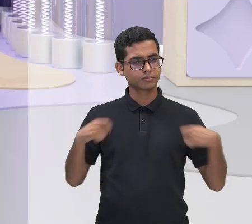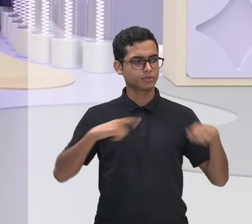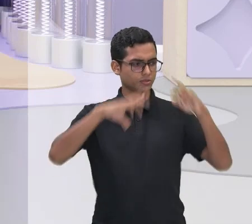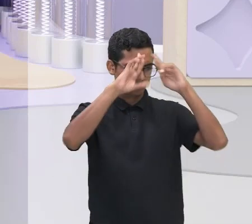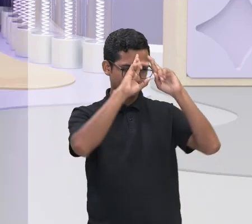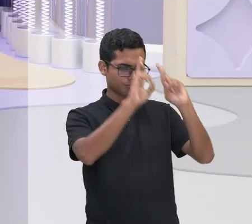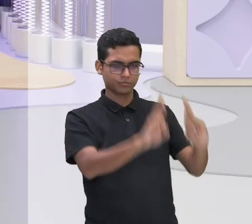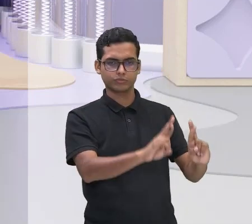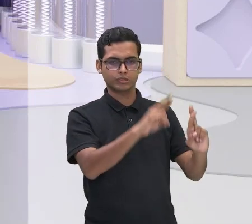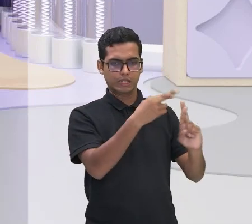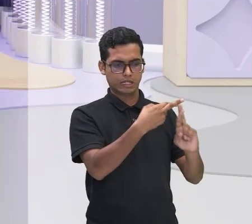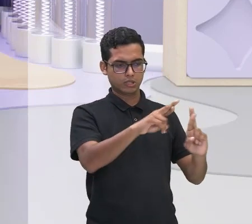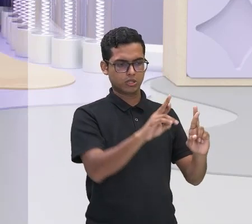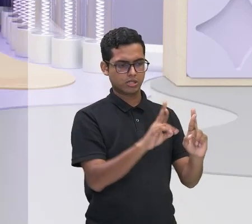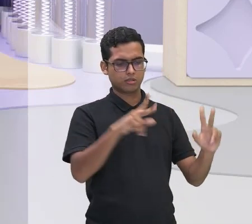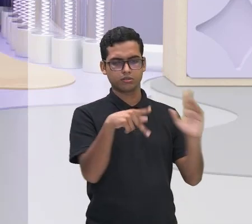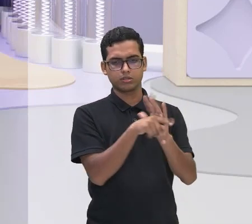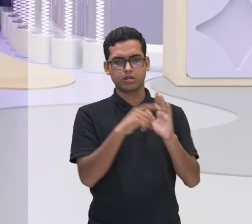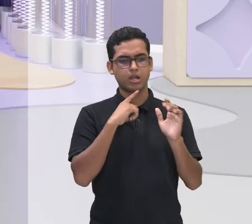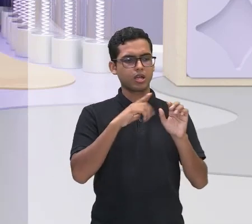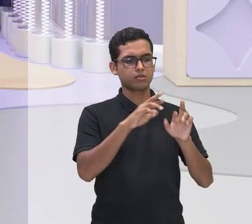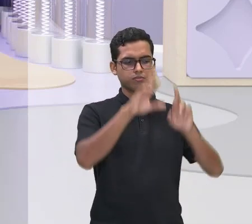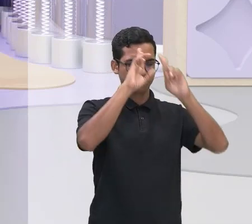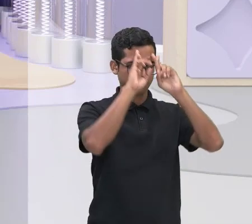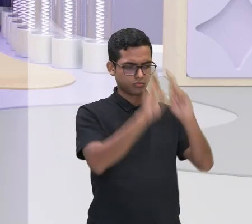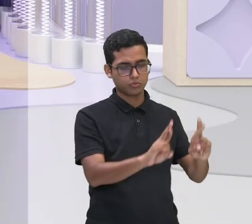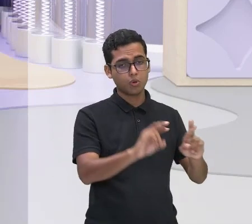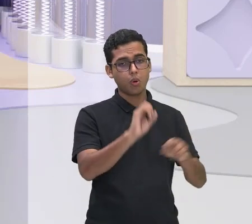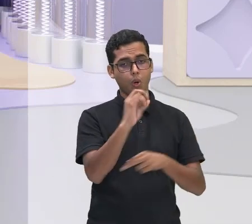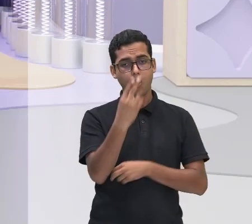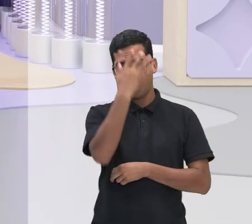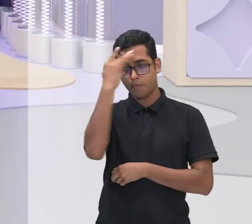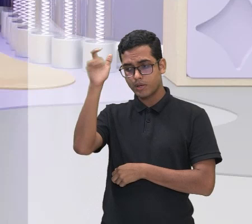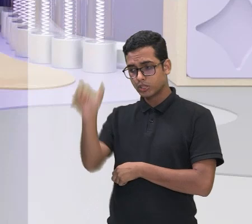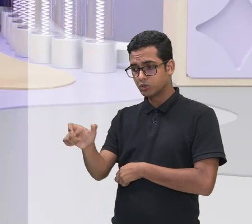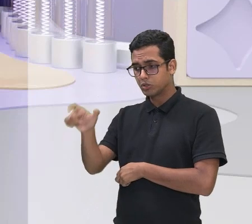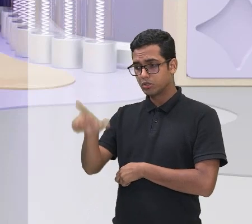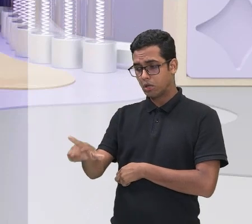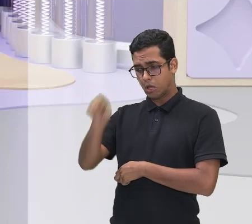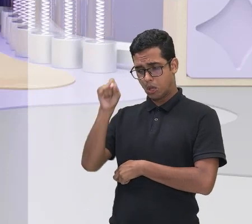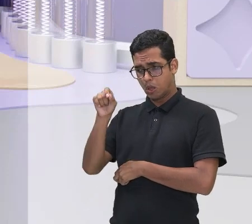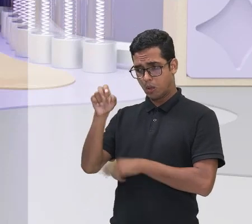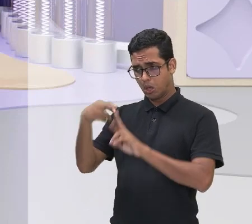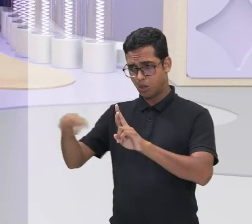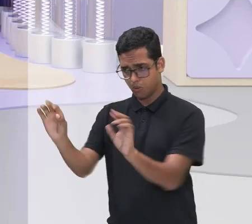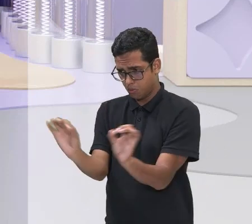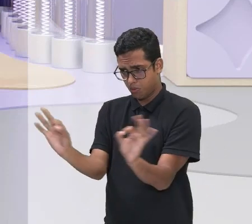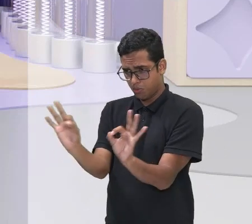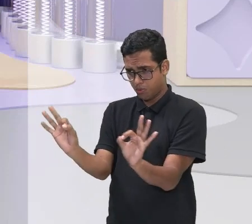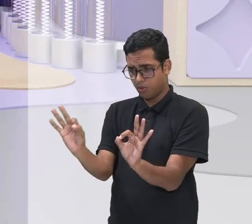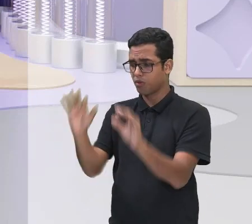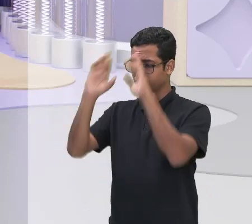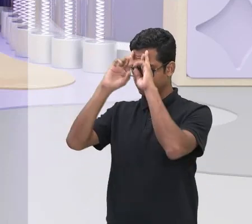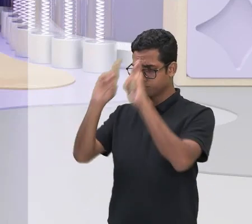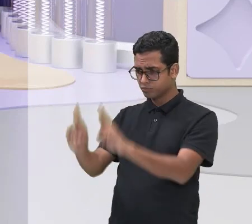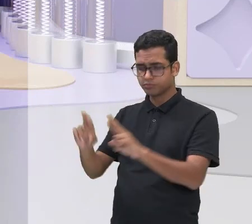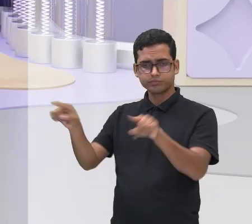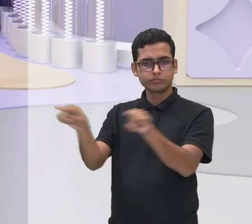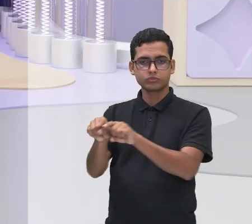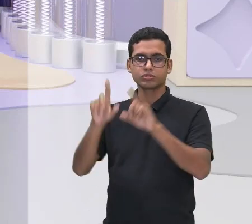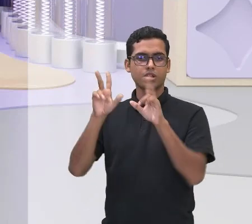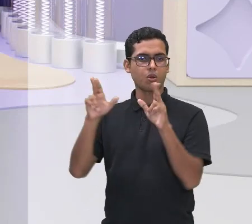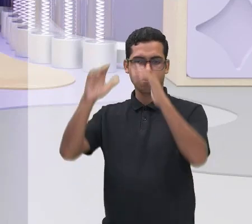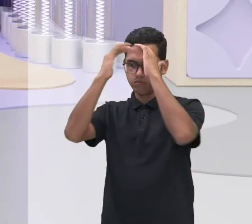diferente da minha ou quem escolheu não ter nenhuma religião. Da mesma forma, as outras pessoas têm que respeitar a